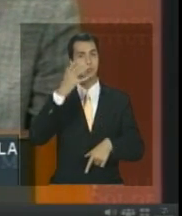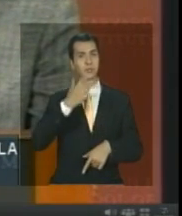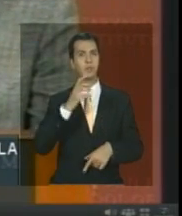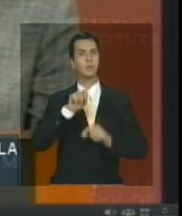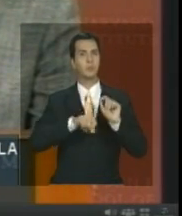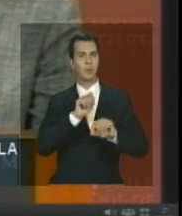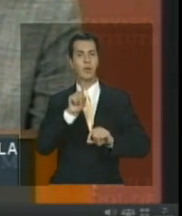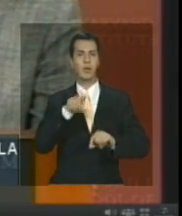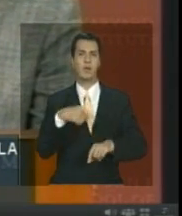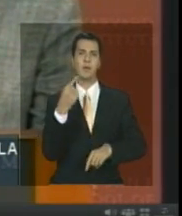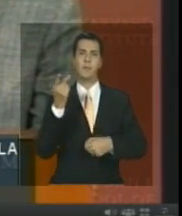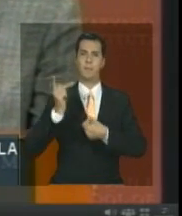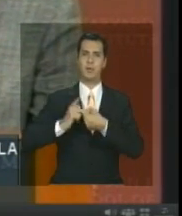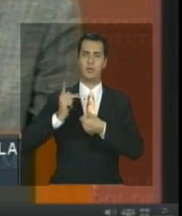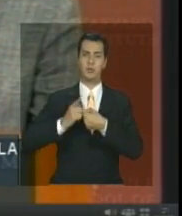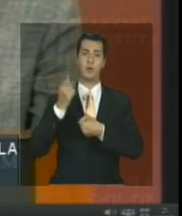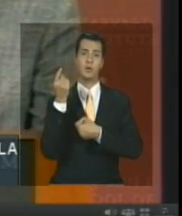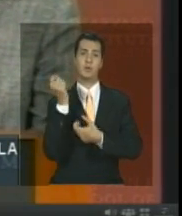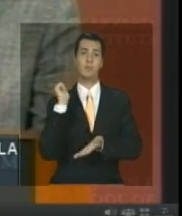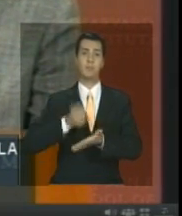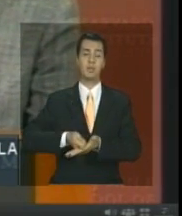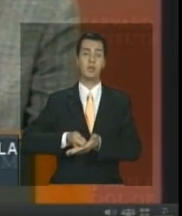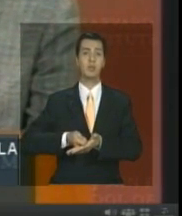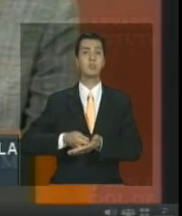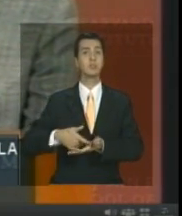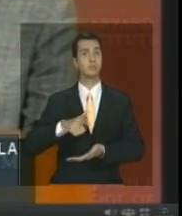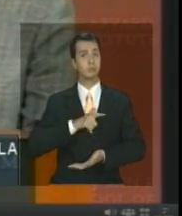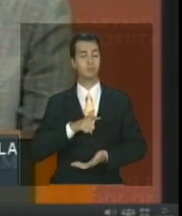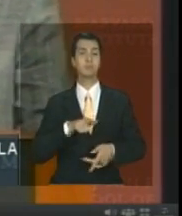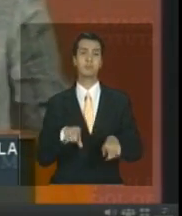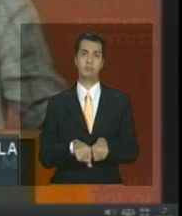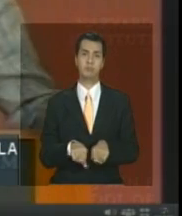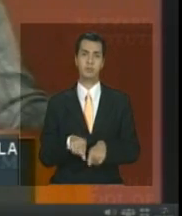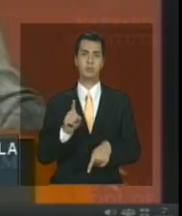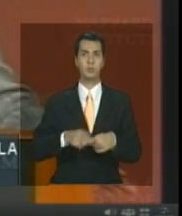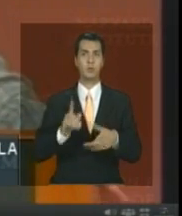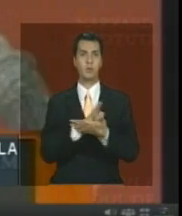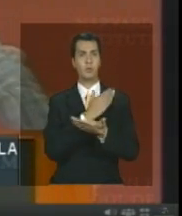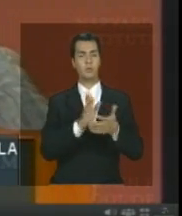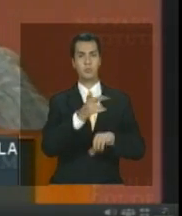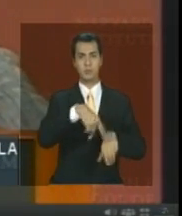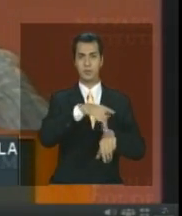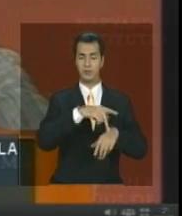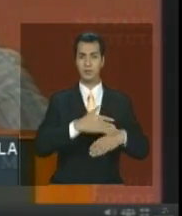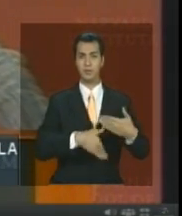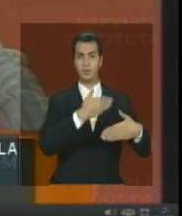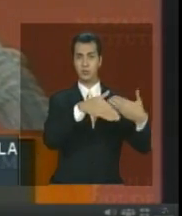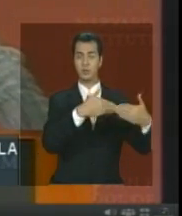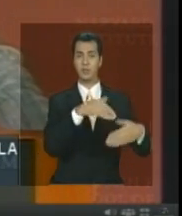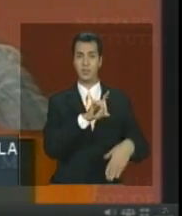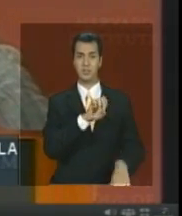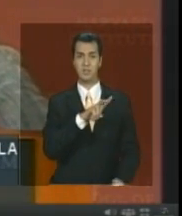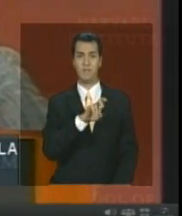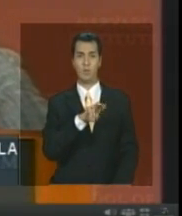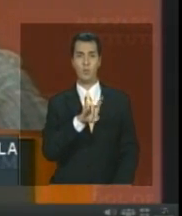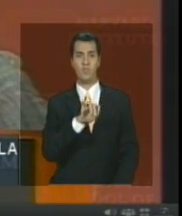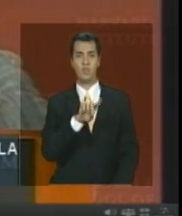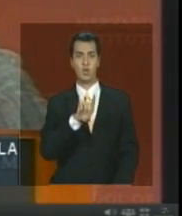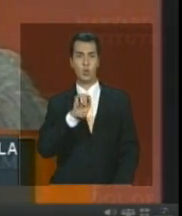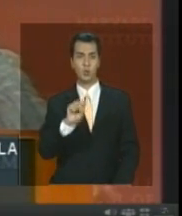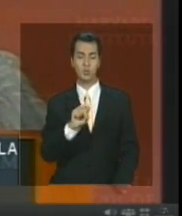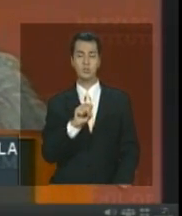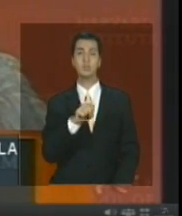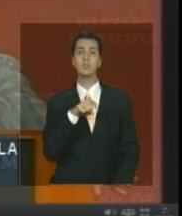num quadro de recessão da demanda dos países desenvolvidos, que vai contribuir